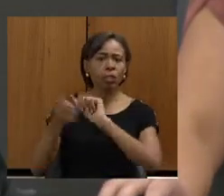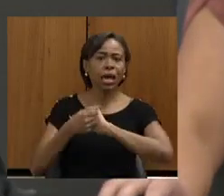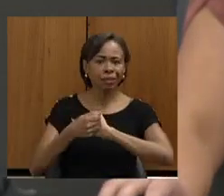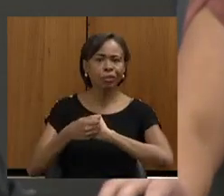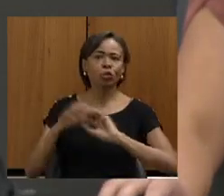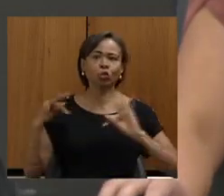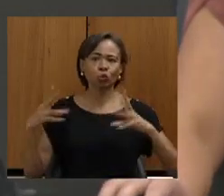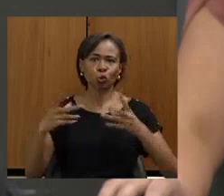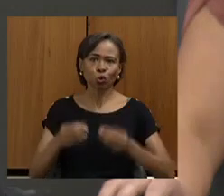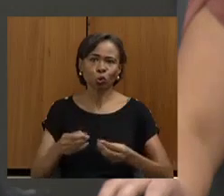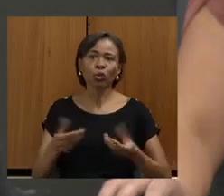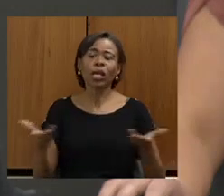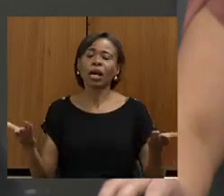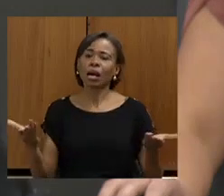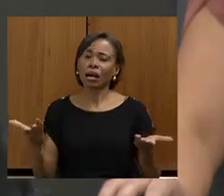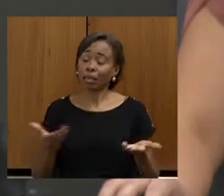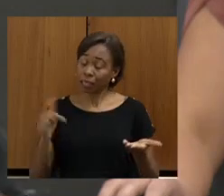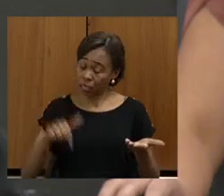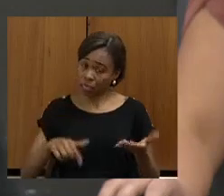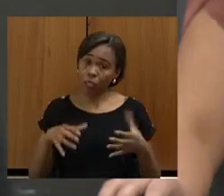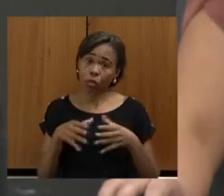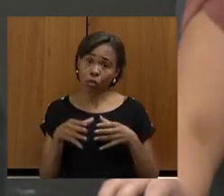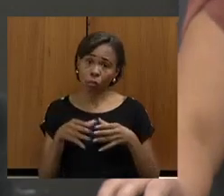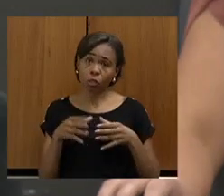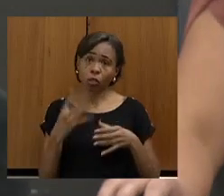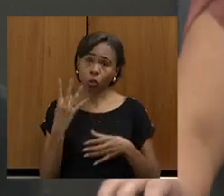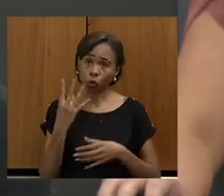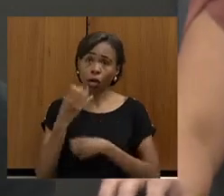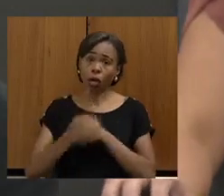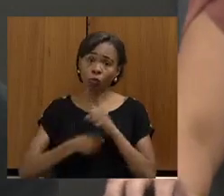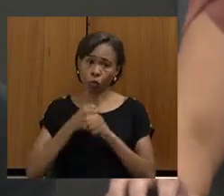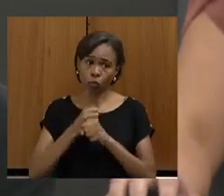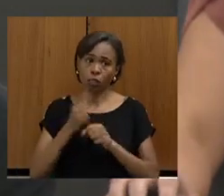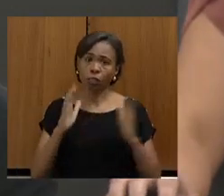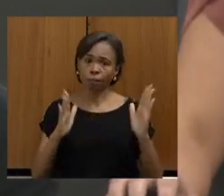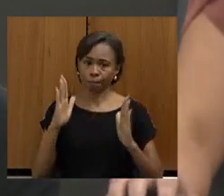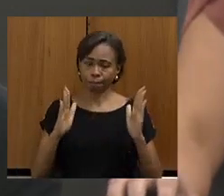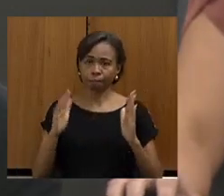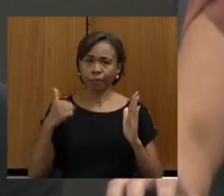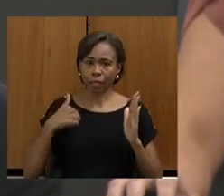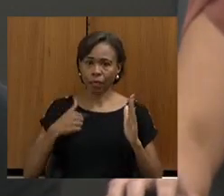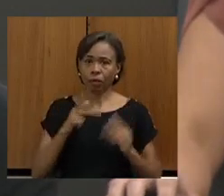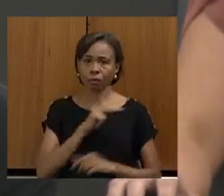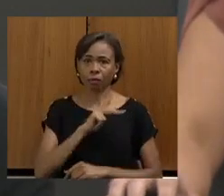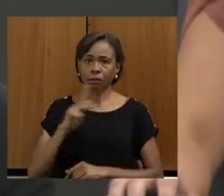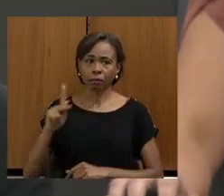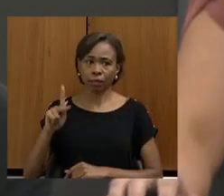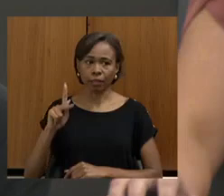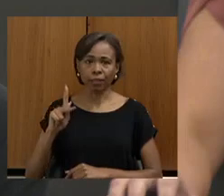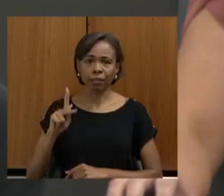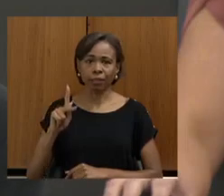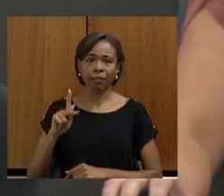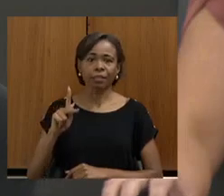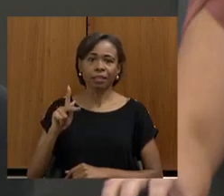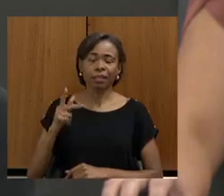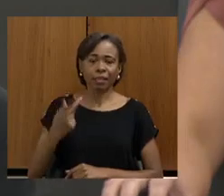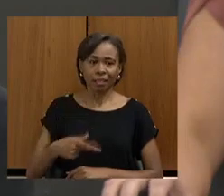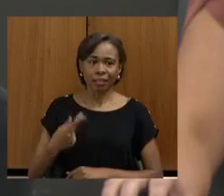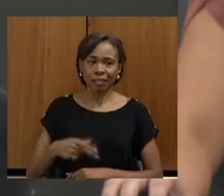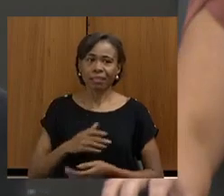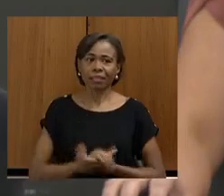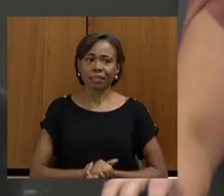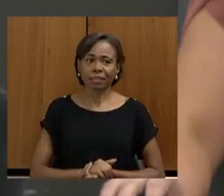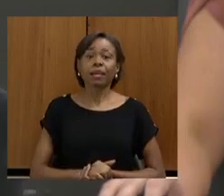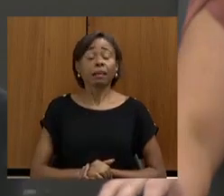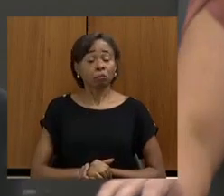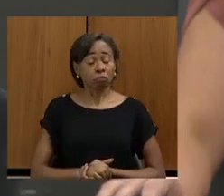foi a vida desta comissão durante os quatro anos que eu estou aqui à frente como presidente. E hoje, aqui é um